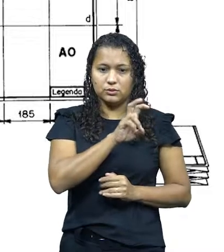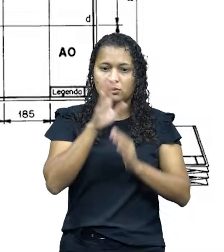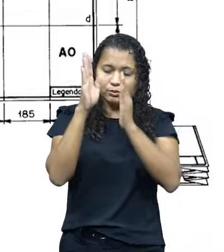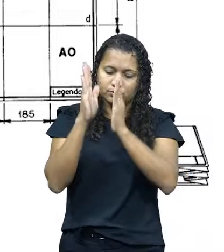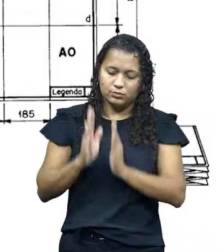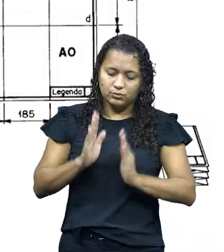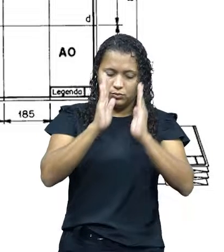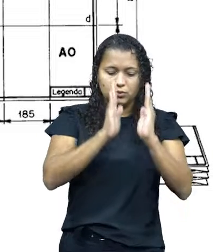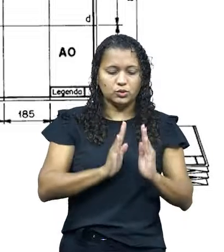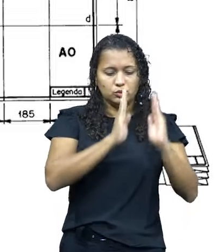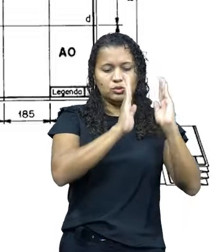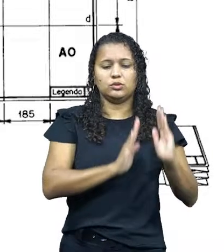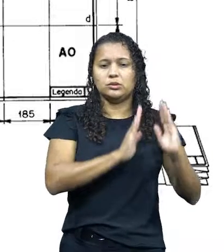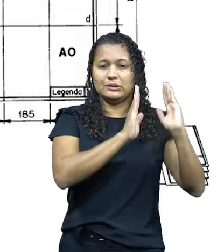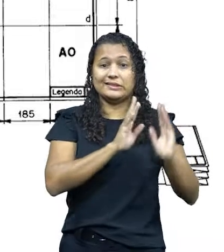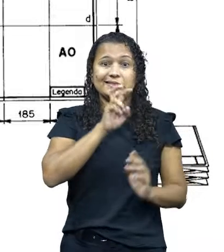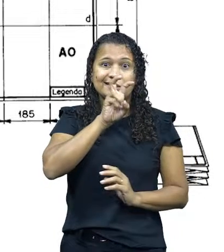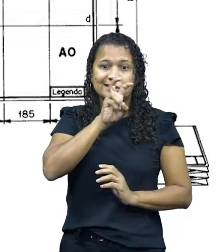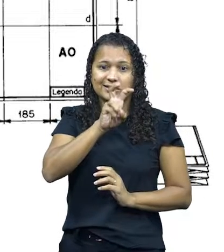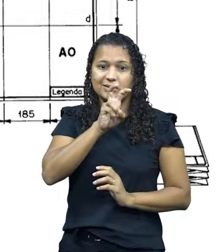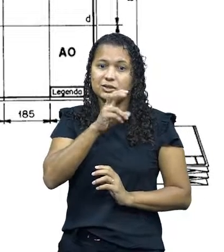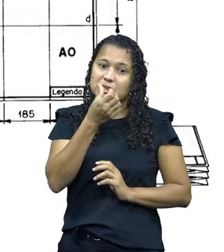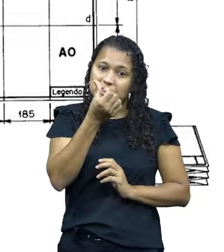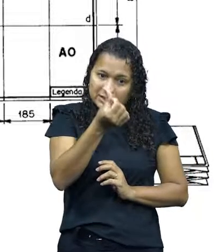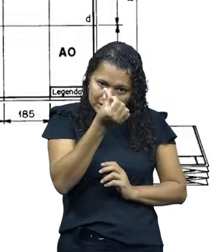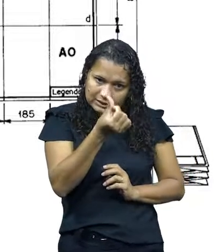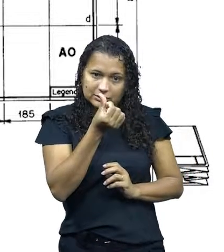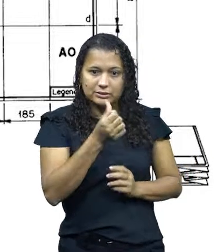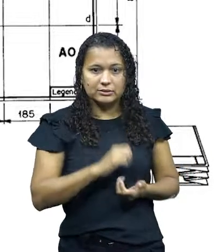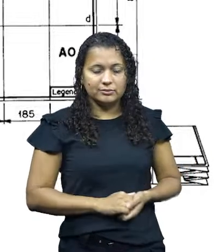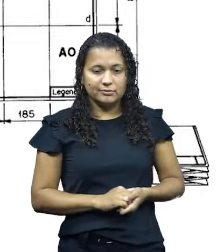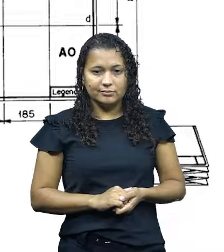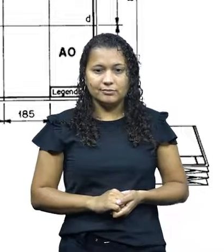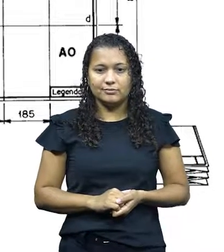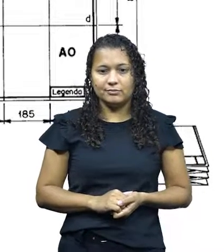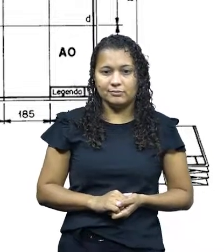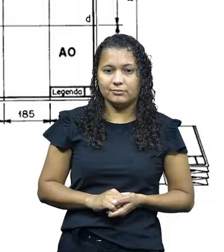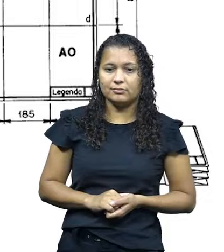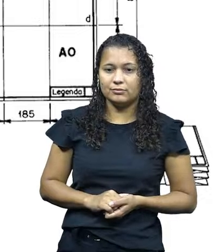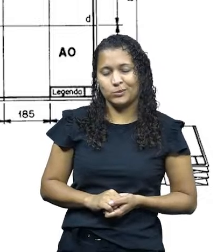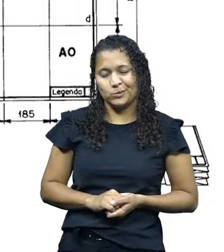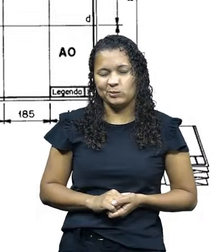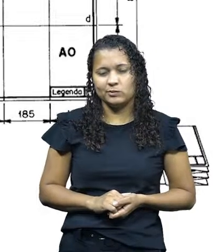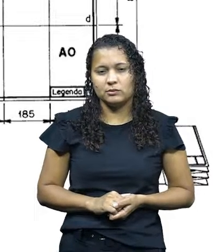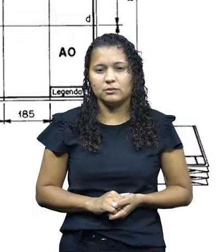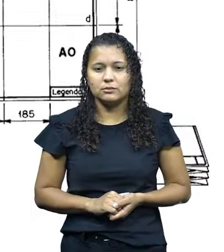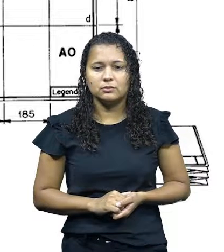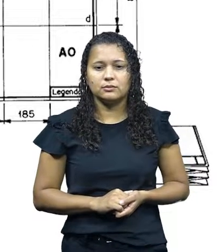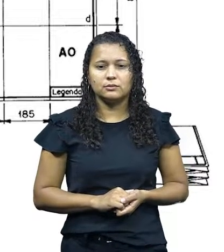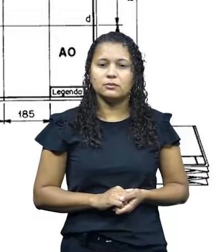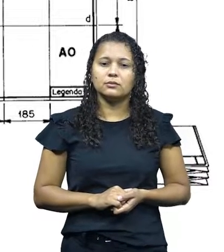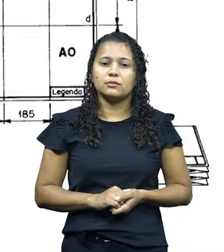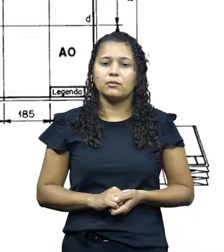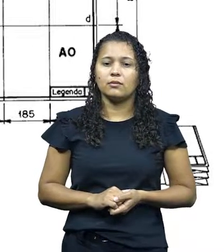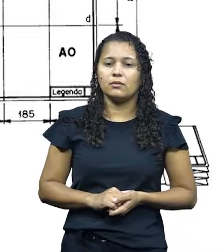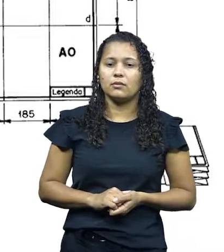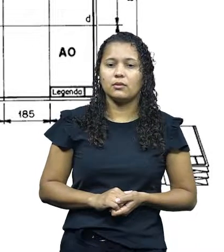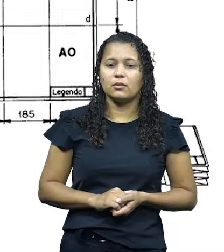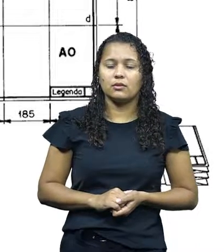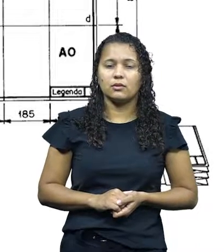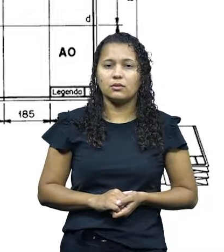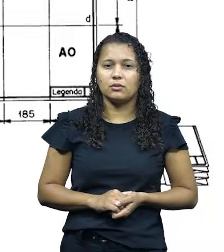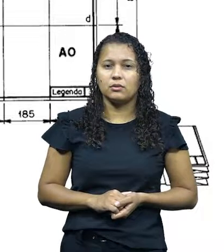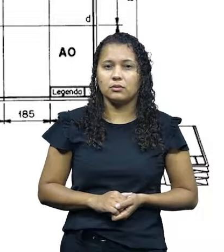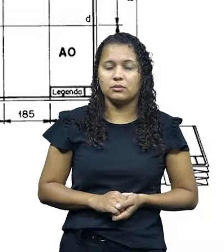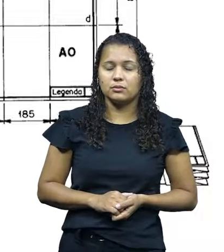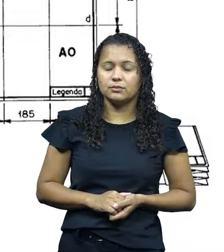divisões, então serão 6 dobramentos no total, né? Porque vai ficar um perpendicular ao outro. E